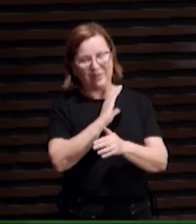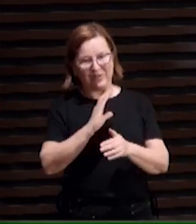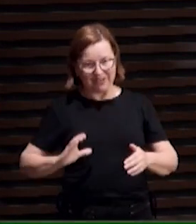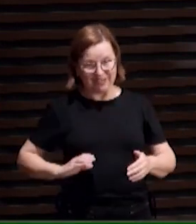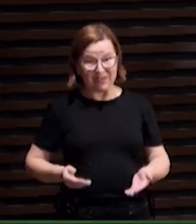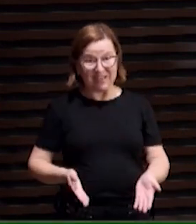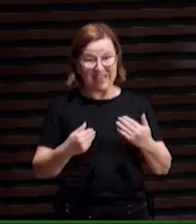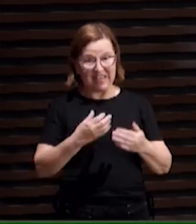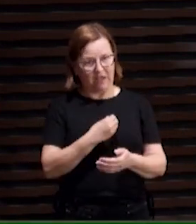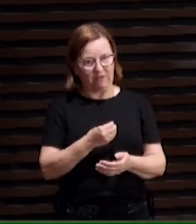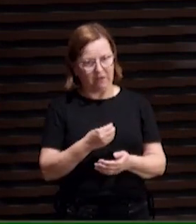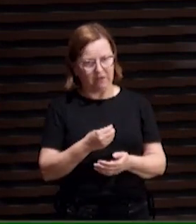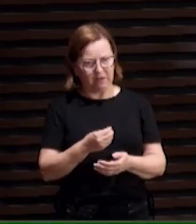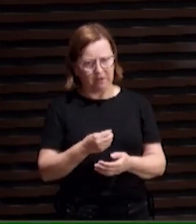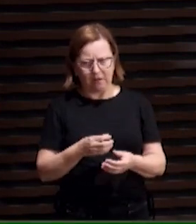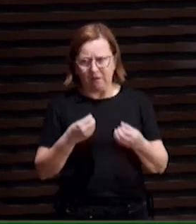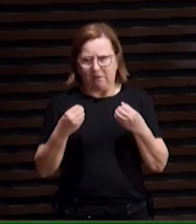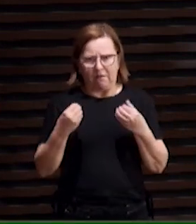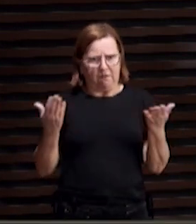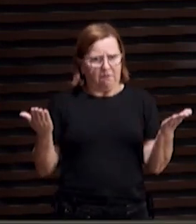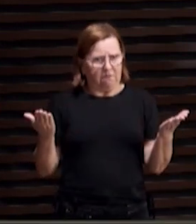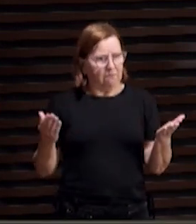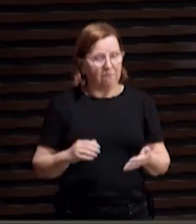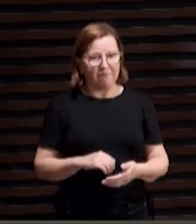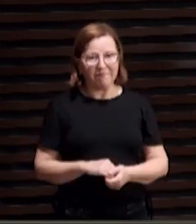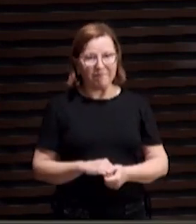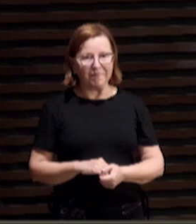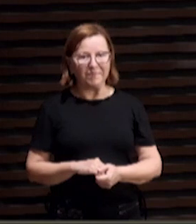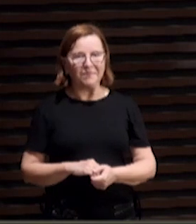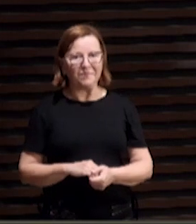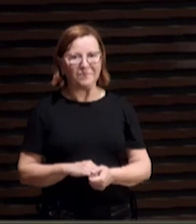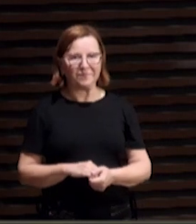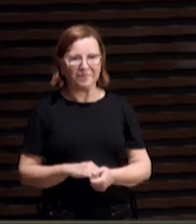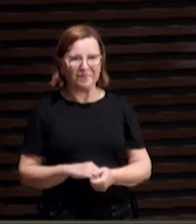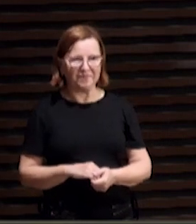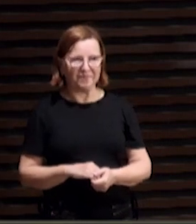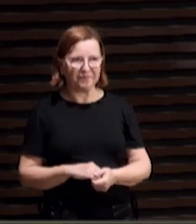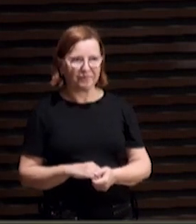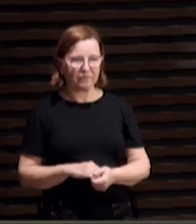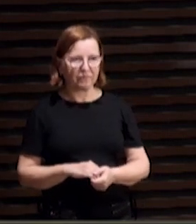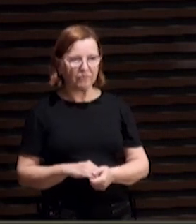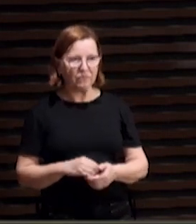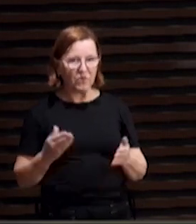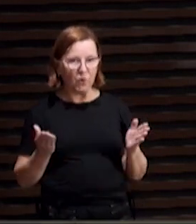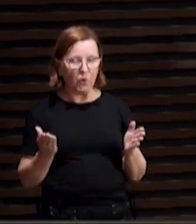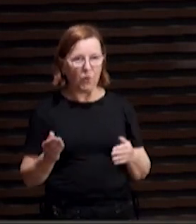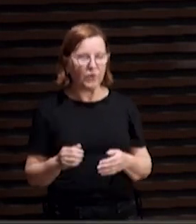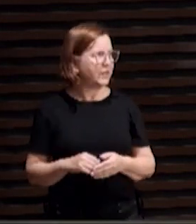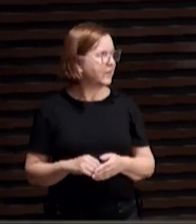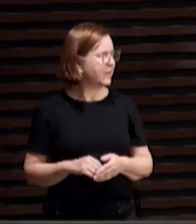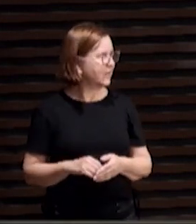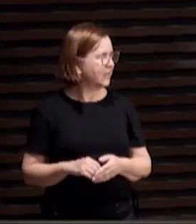é assustador. Hoje nós estivemos com os homens, já